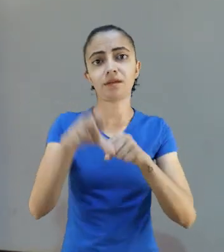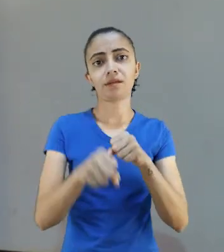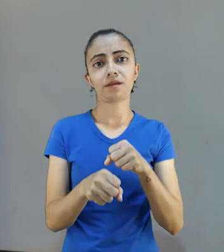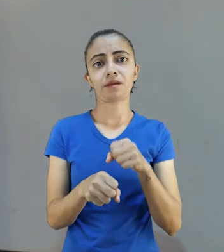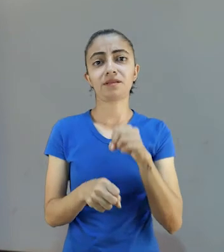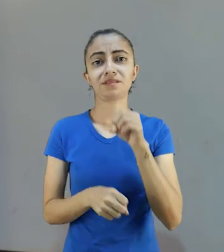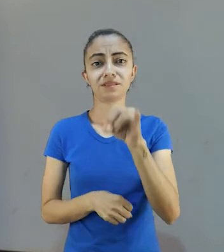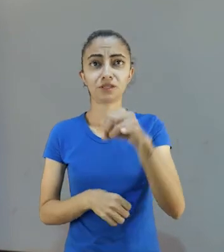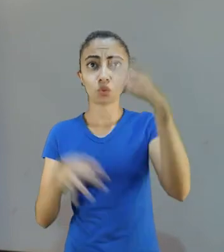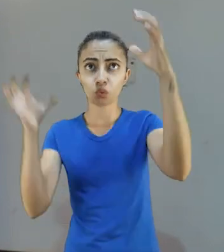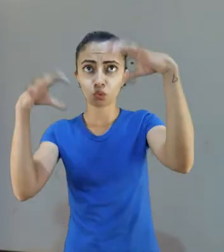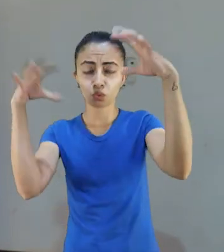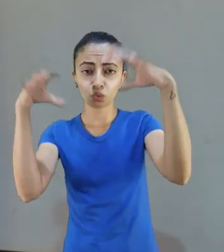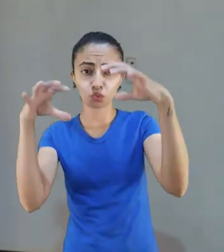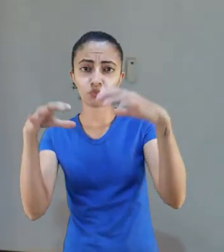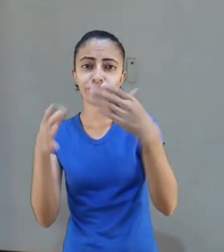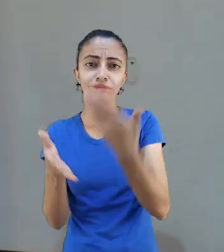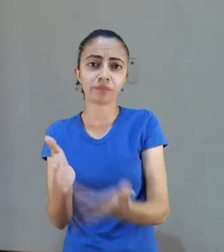vem.